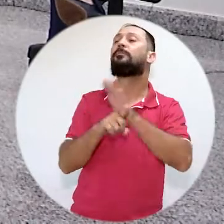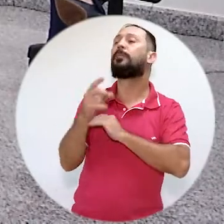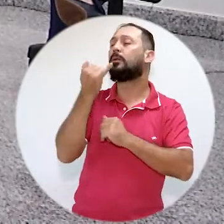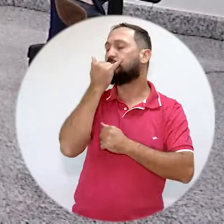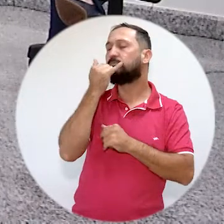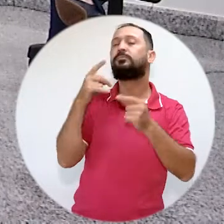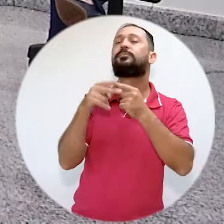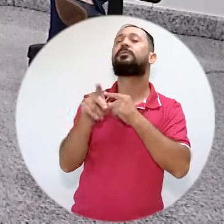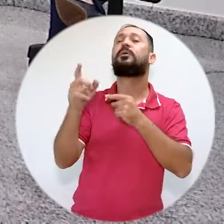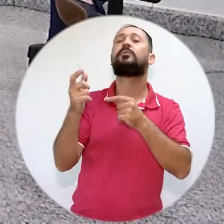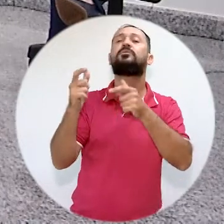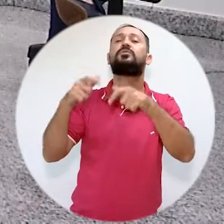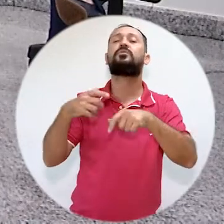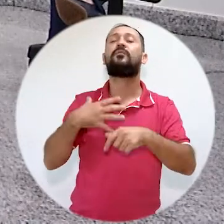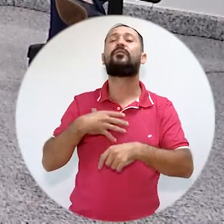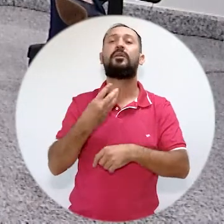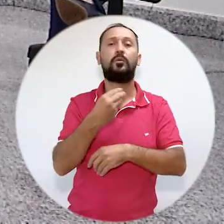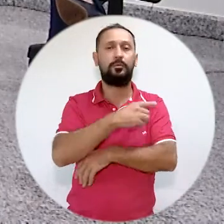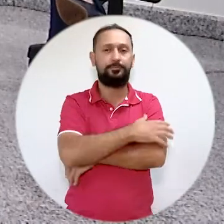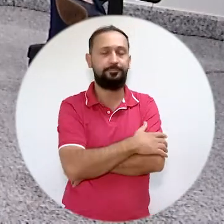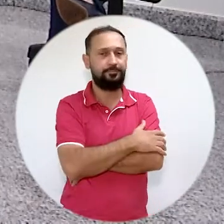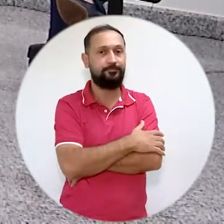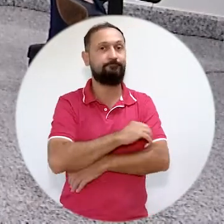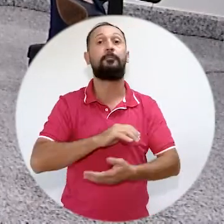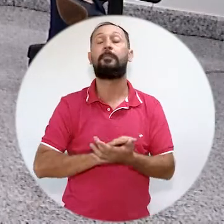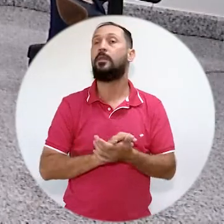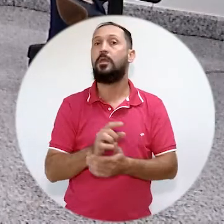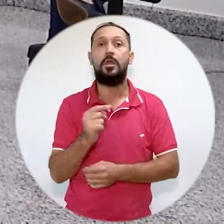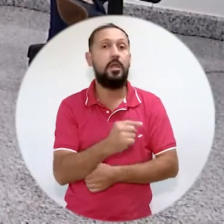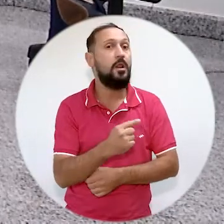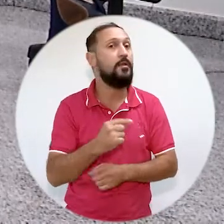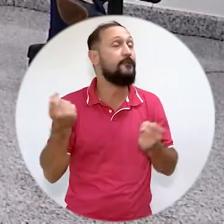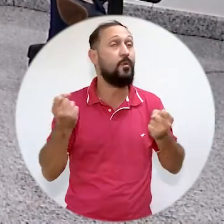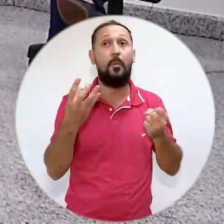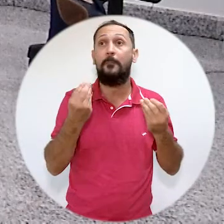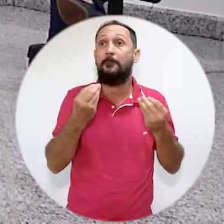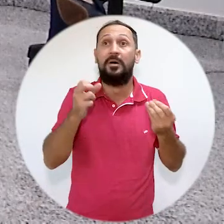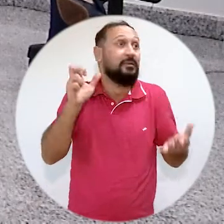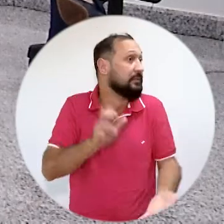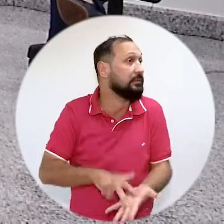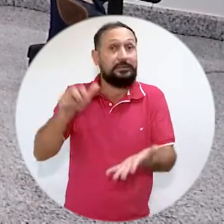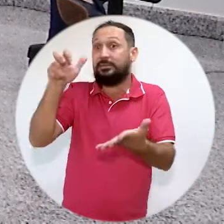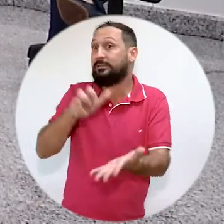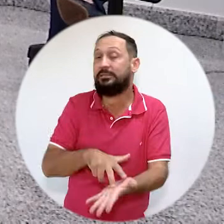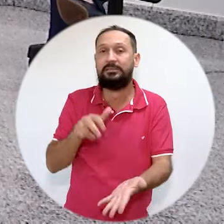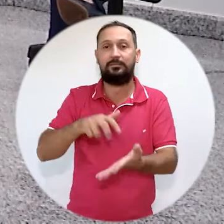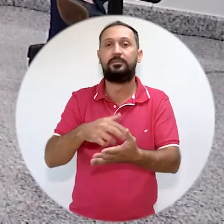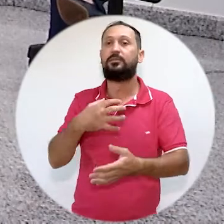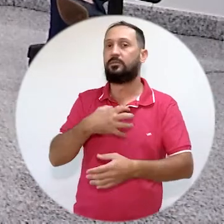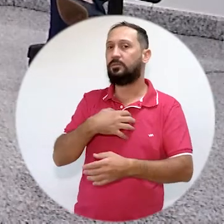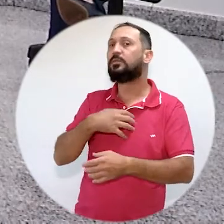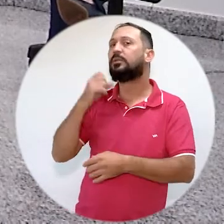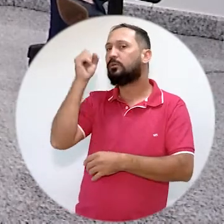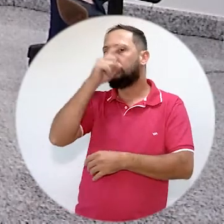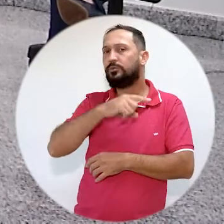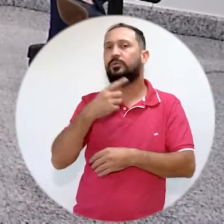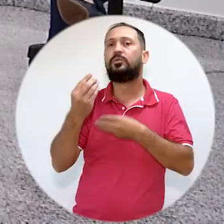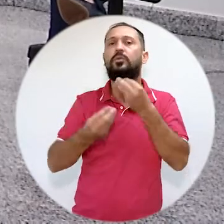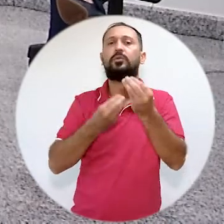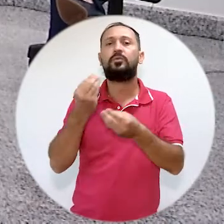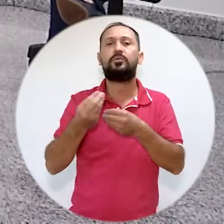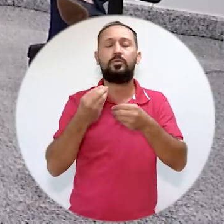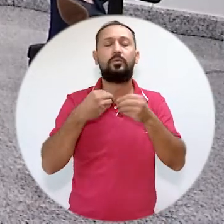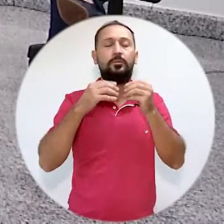te interromper. Como é que está teu filho nesse retorno? Nossa, ele ficou assim muito eufórico, mas eu sinto que ele está com dificuldade